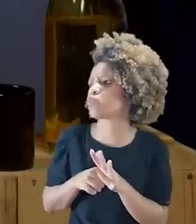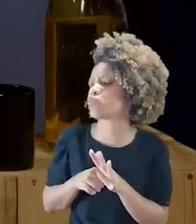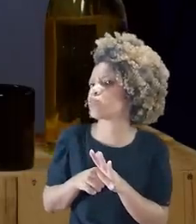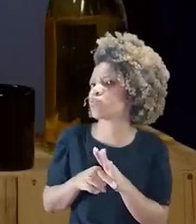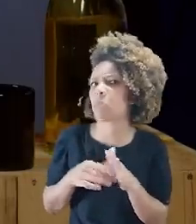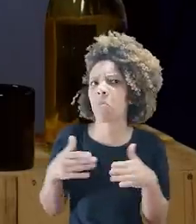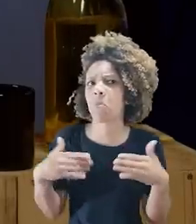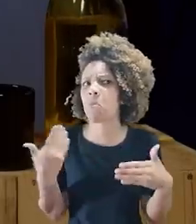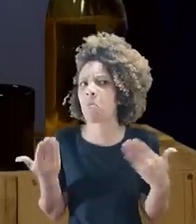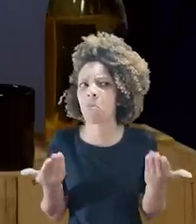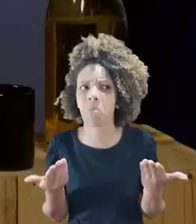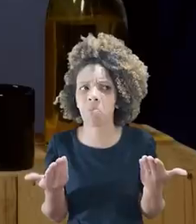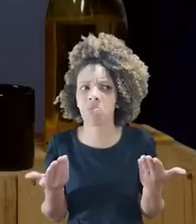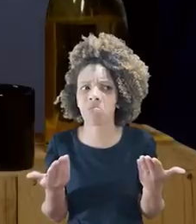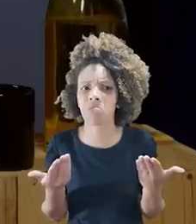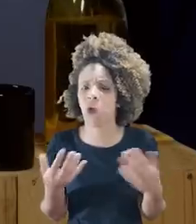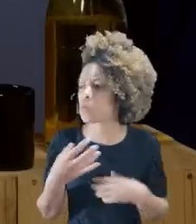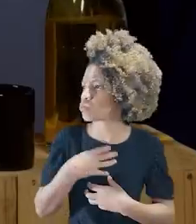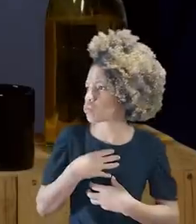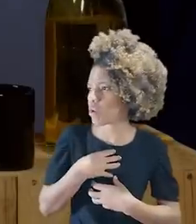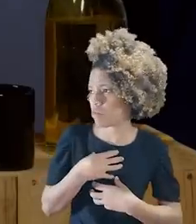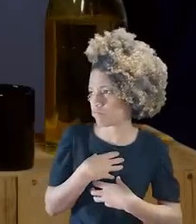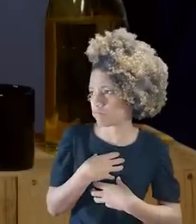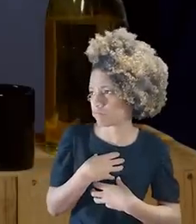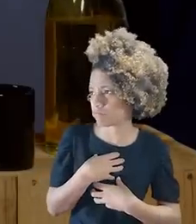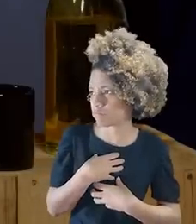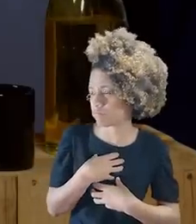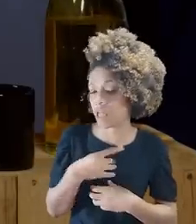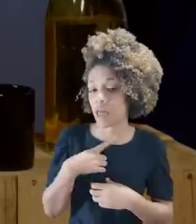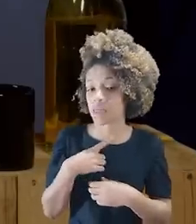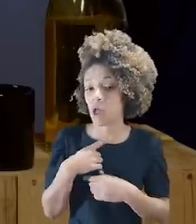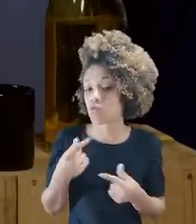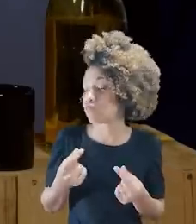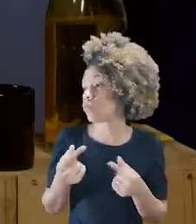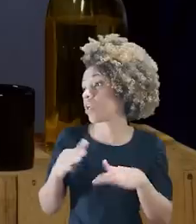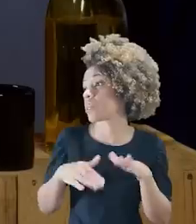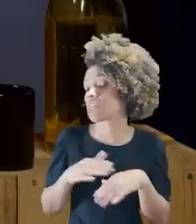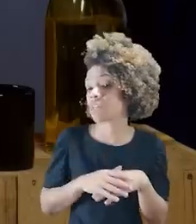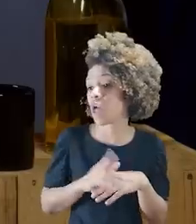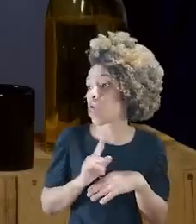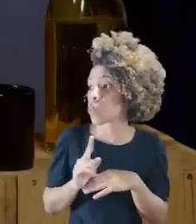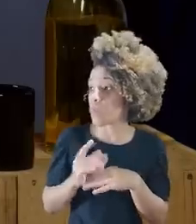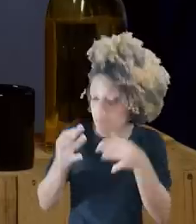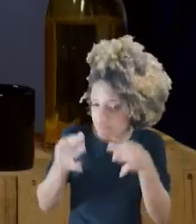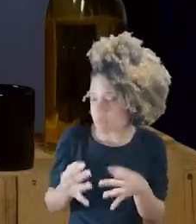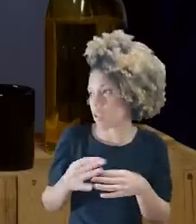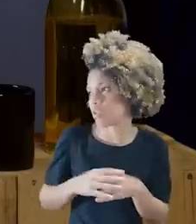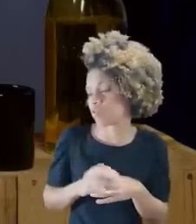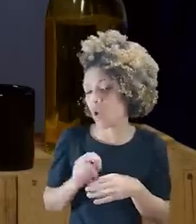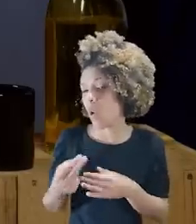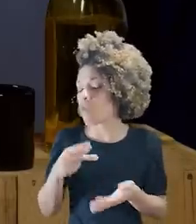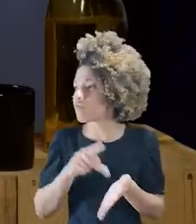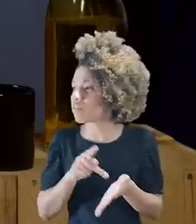em qualquer em chegar de qualquer jeito em ter um dinheiro que muitas vezes às vezes não é nem honesto nem verdadeiro